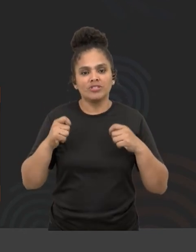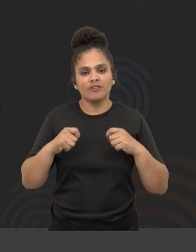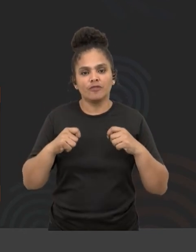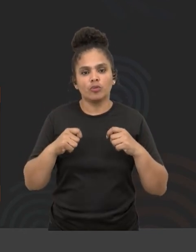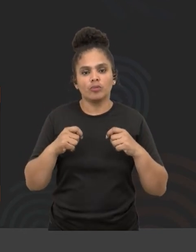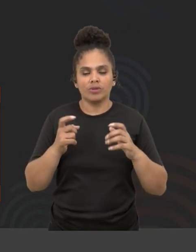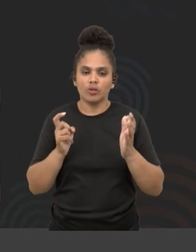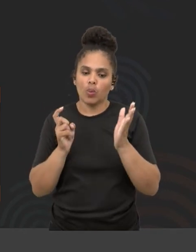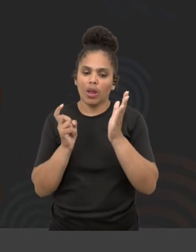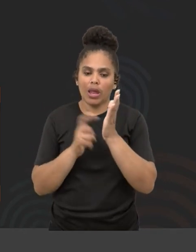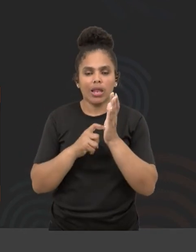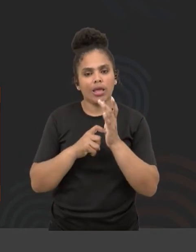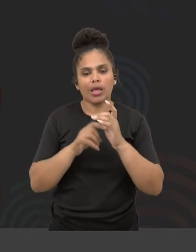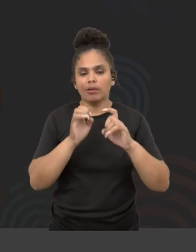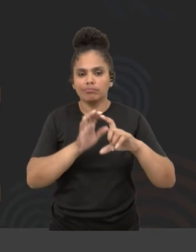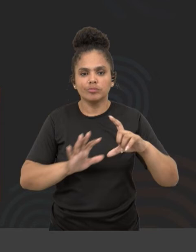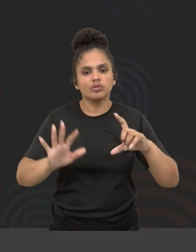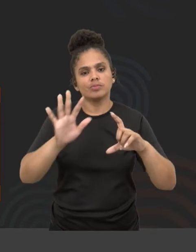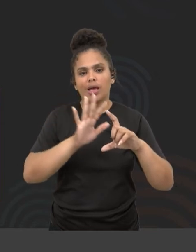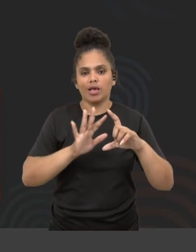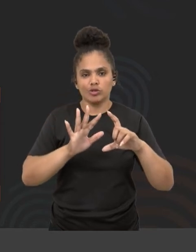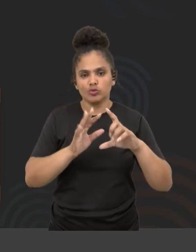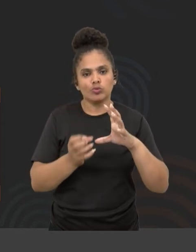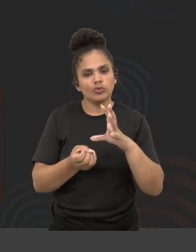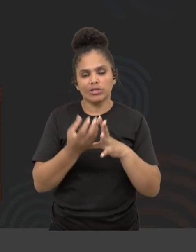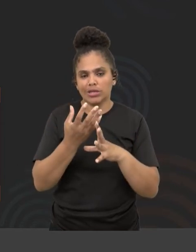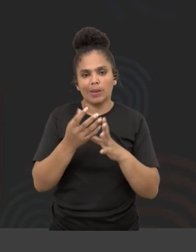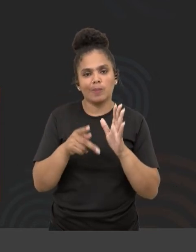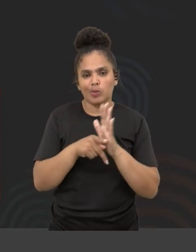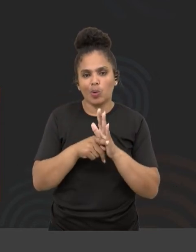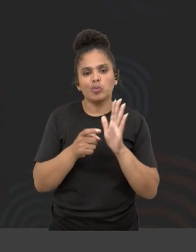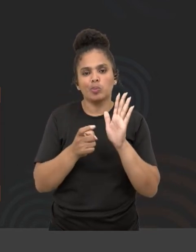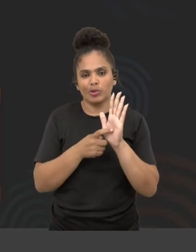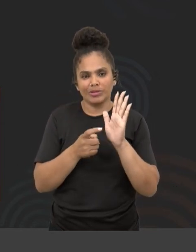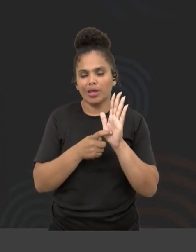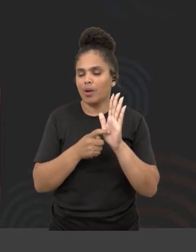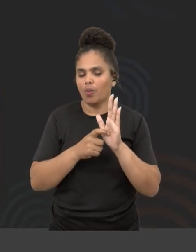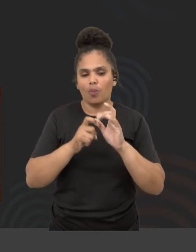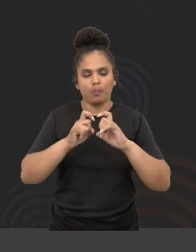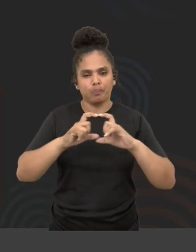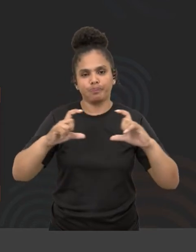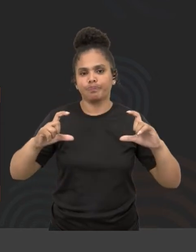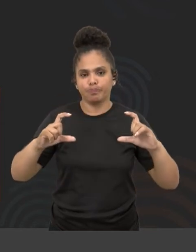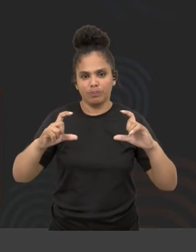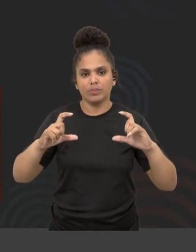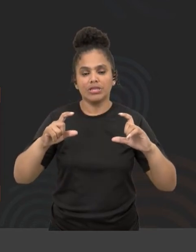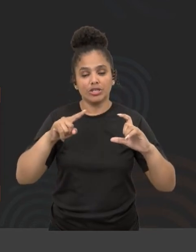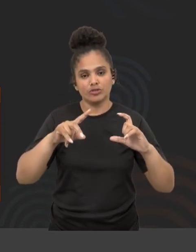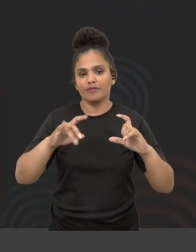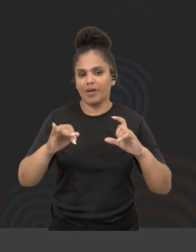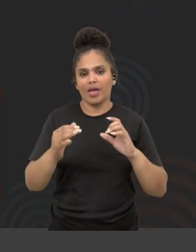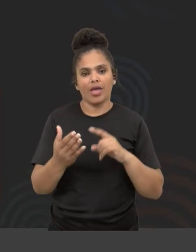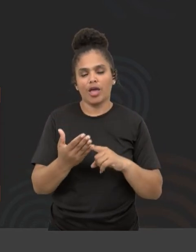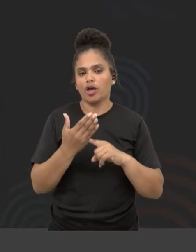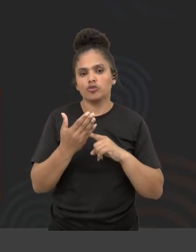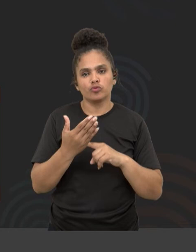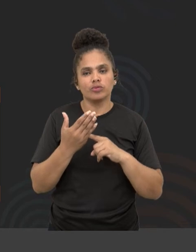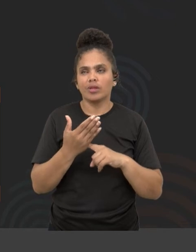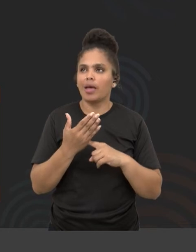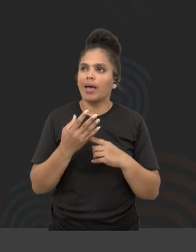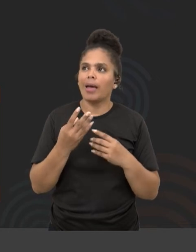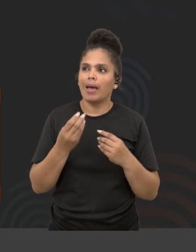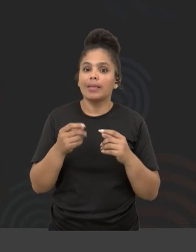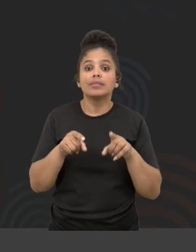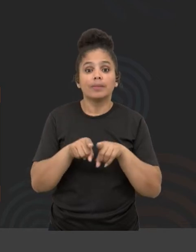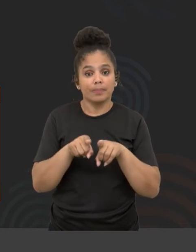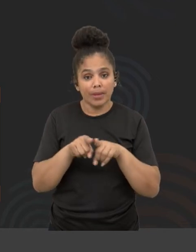né. Você criar um espaço de botão mais amplo, e isso ajuda também no SEO